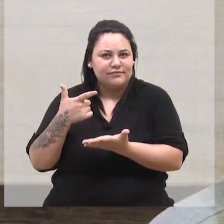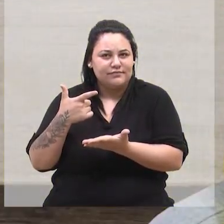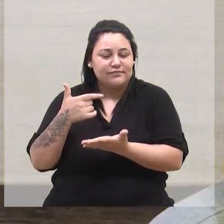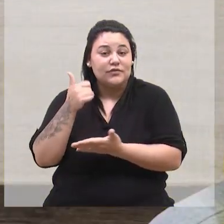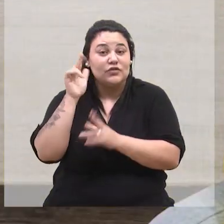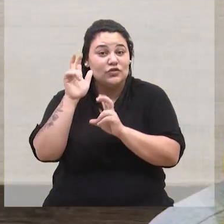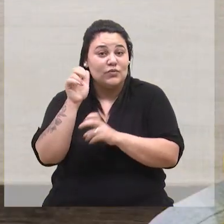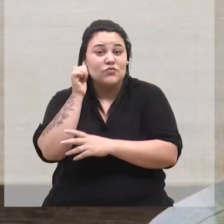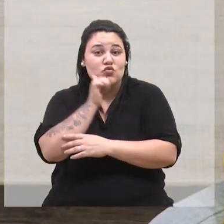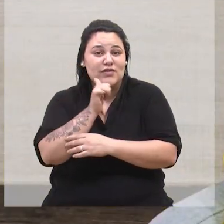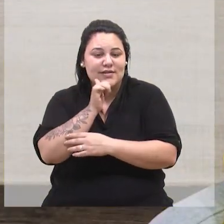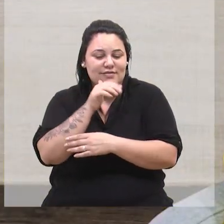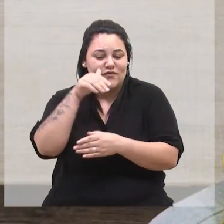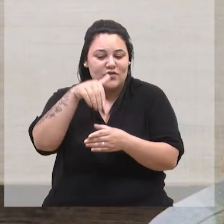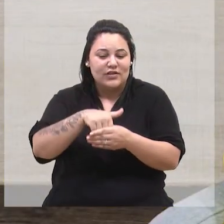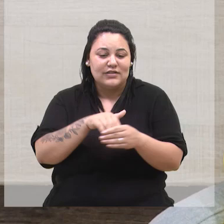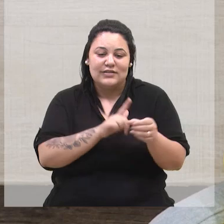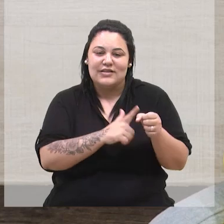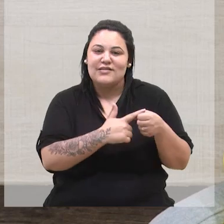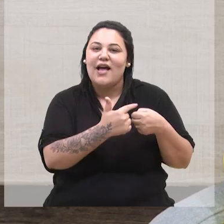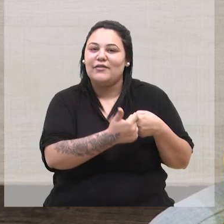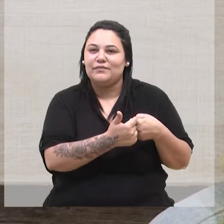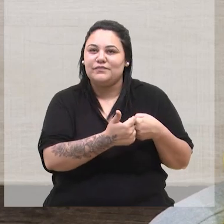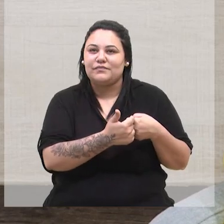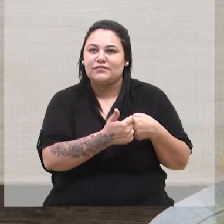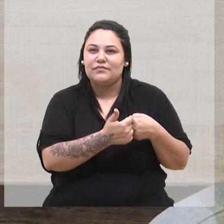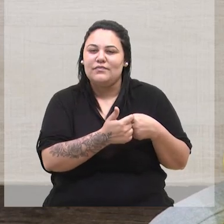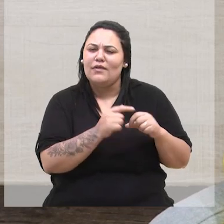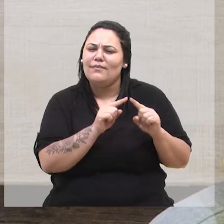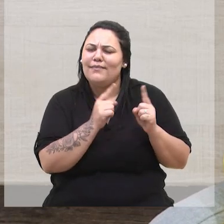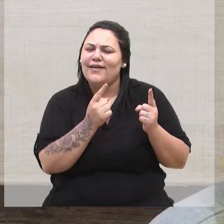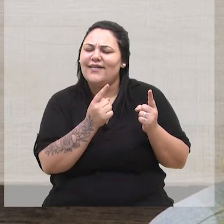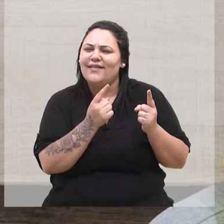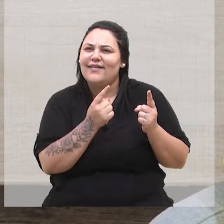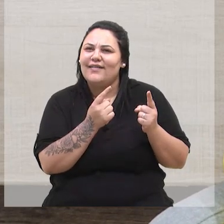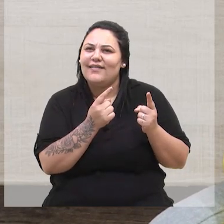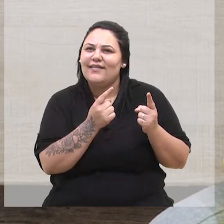cidade. Só que achei que era